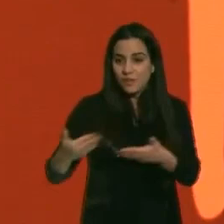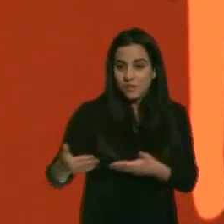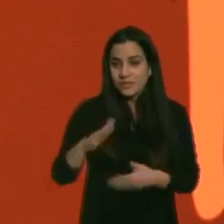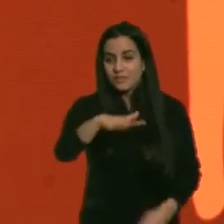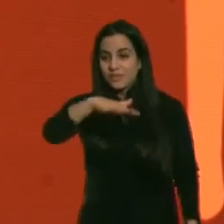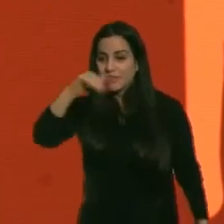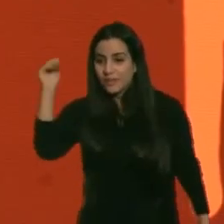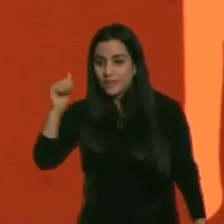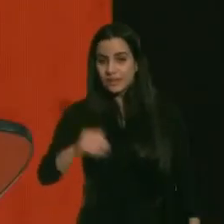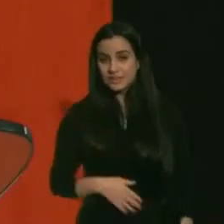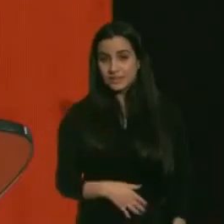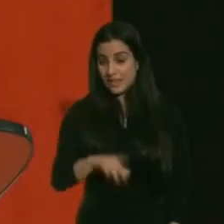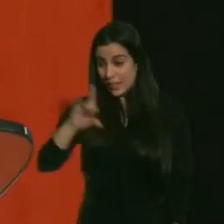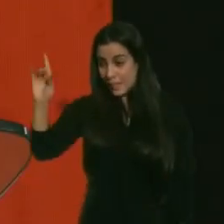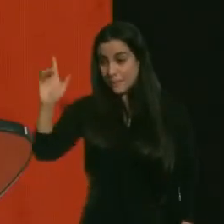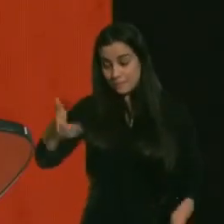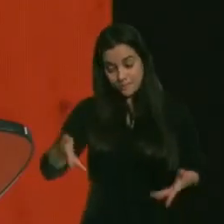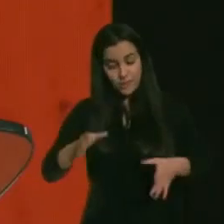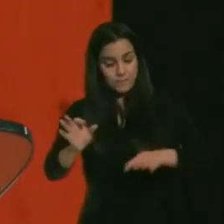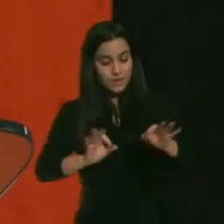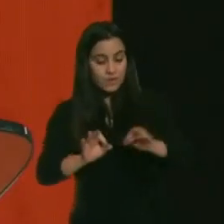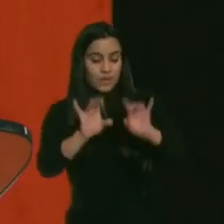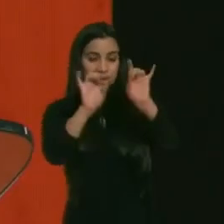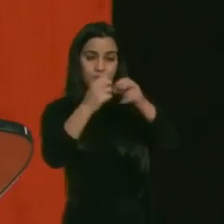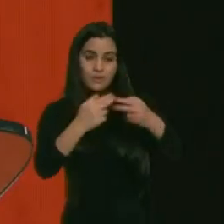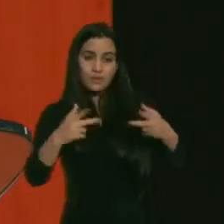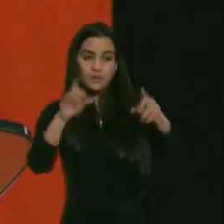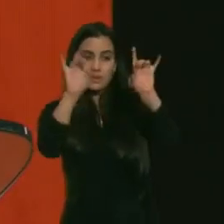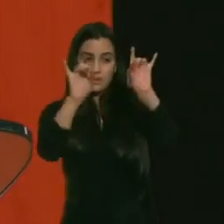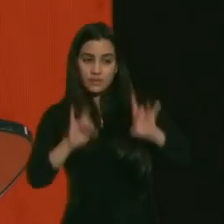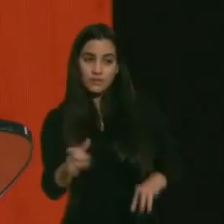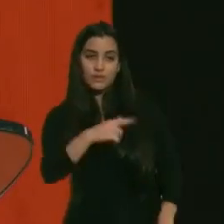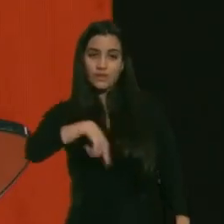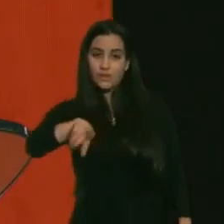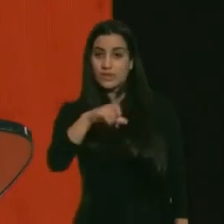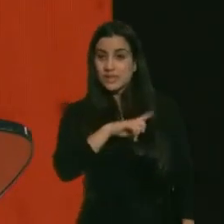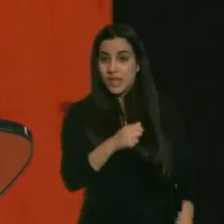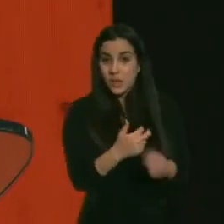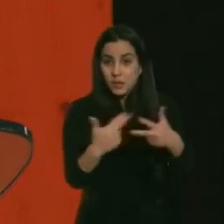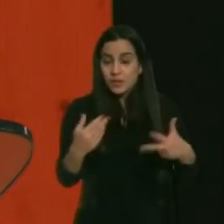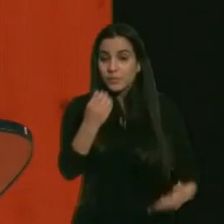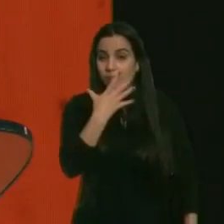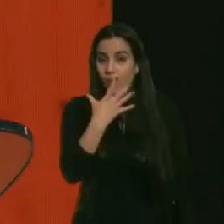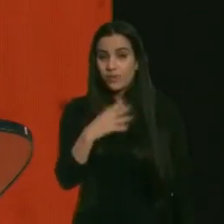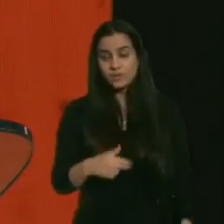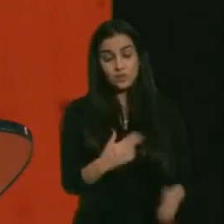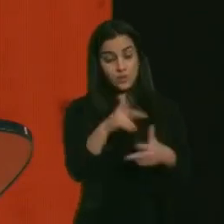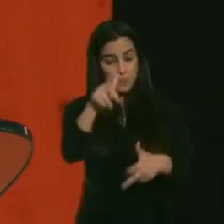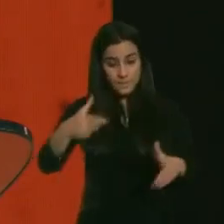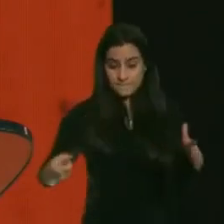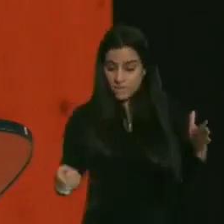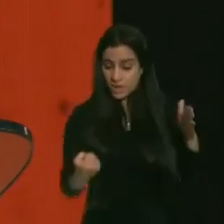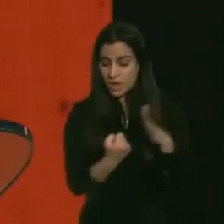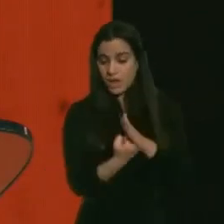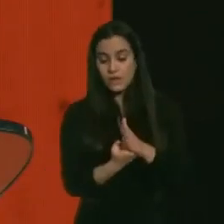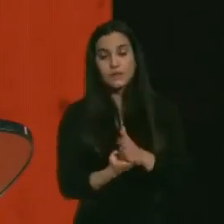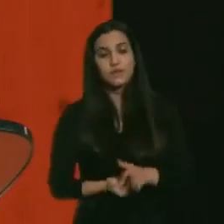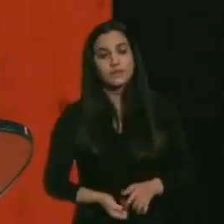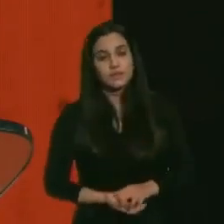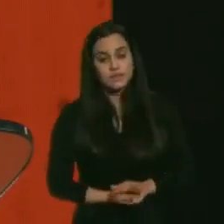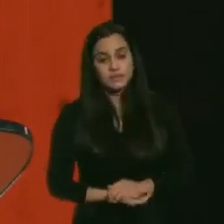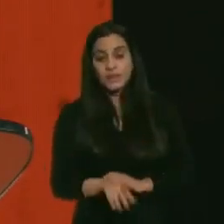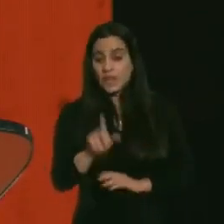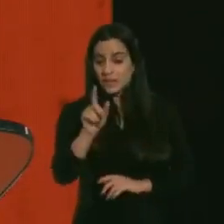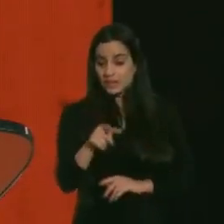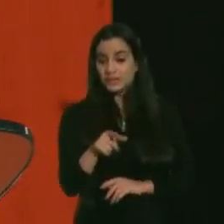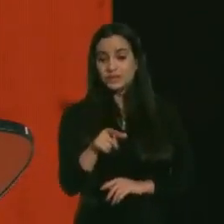Eu tenho comida boa. Uma refeição que pode te saciar plenamente. Foi isso